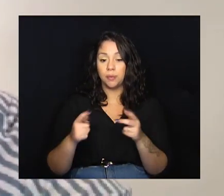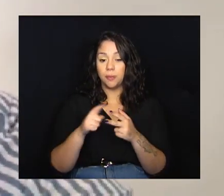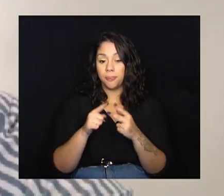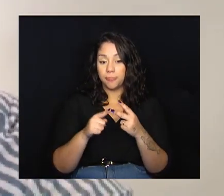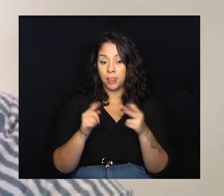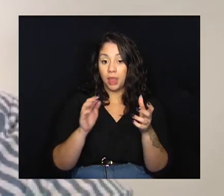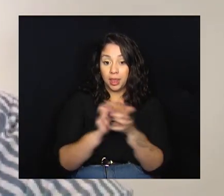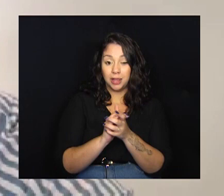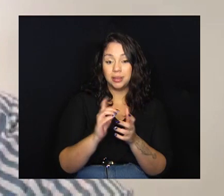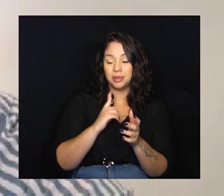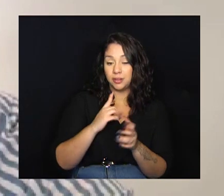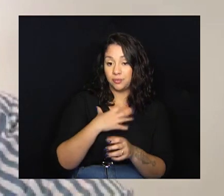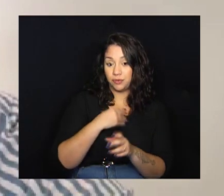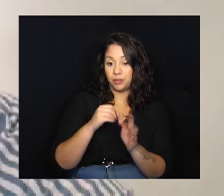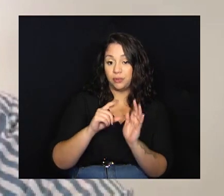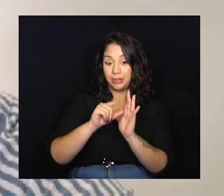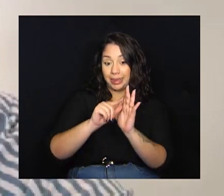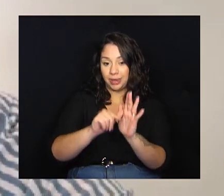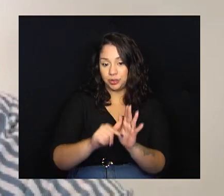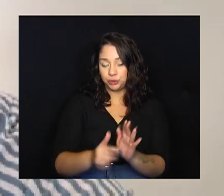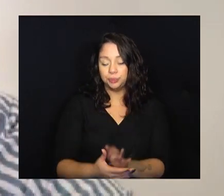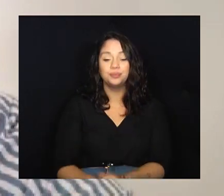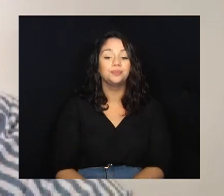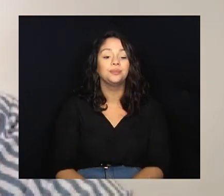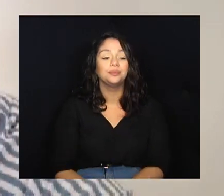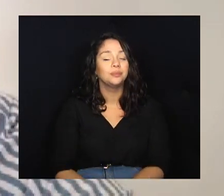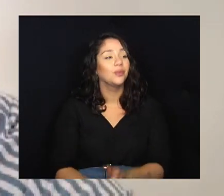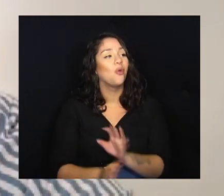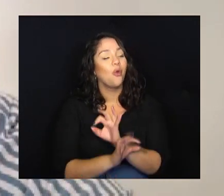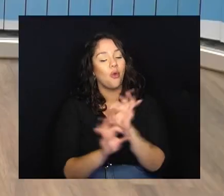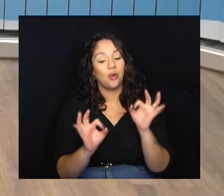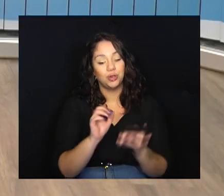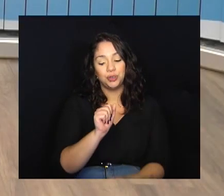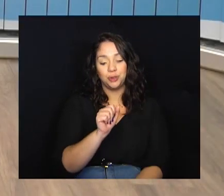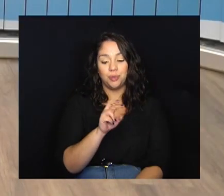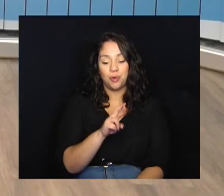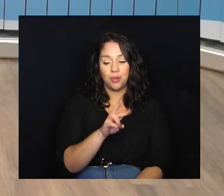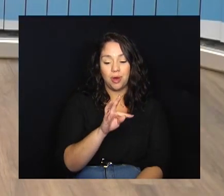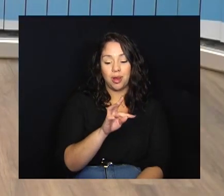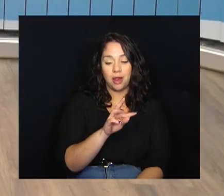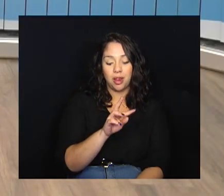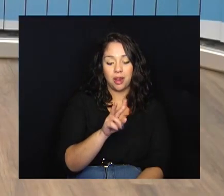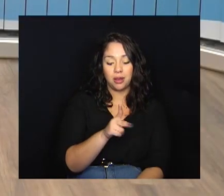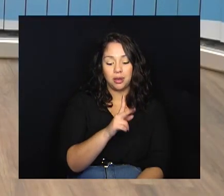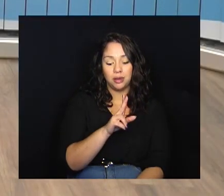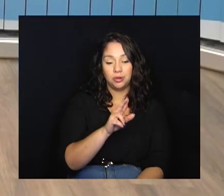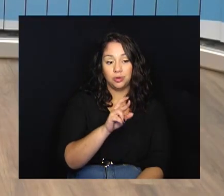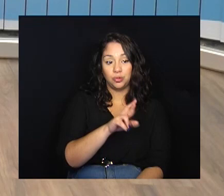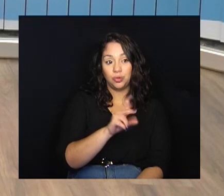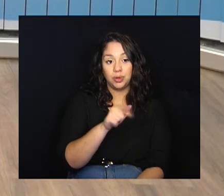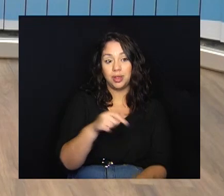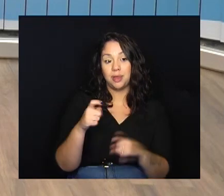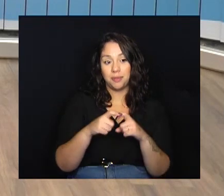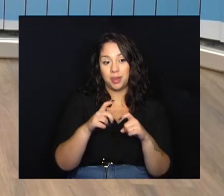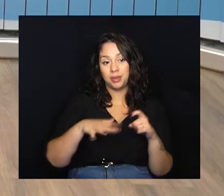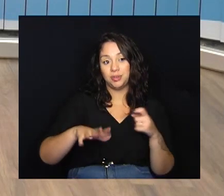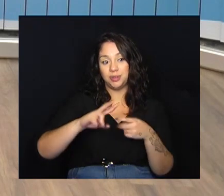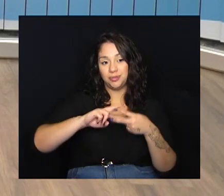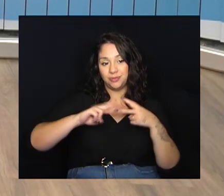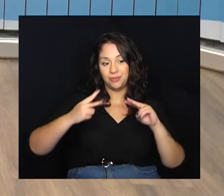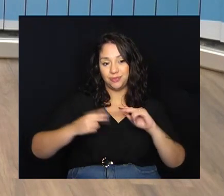tardia ótimo Arthur Arenas o médico com atuação em genetica médica